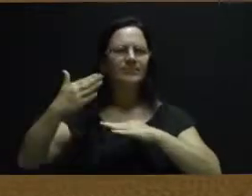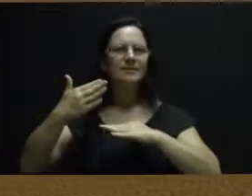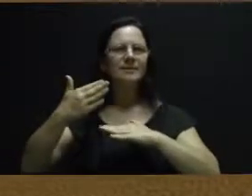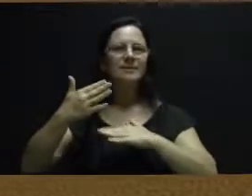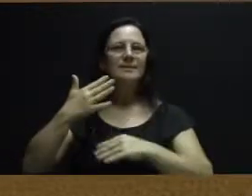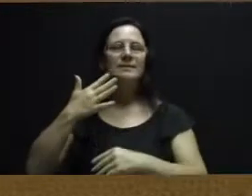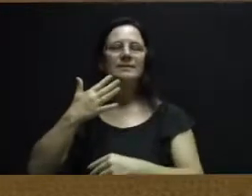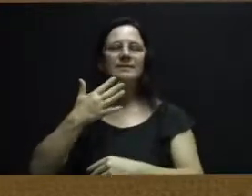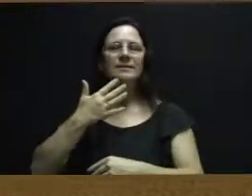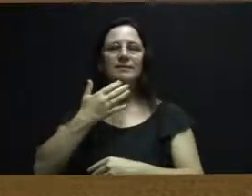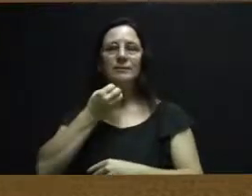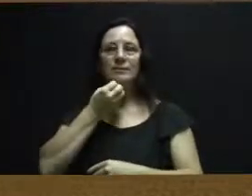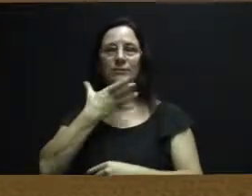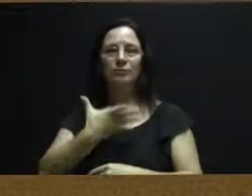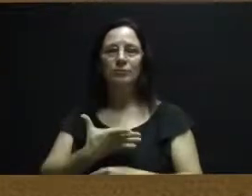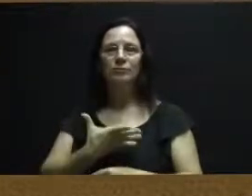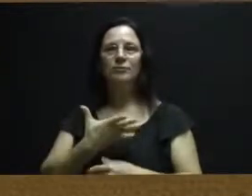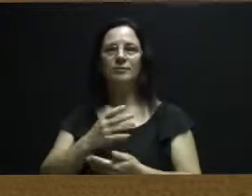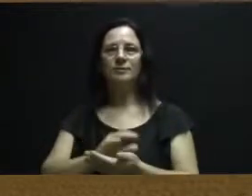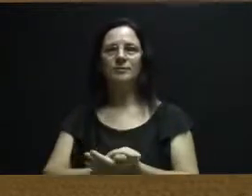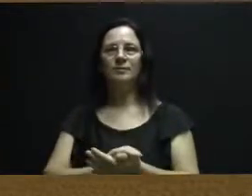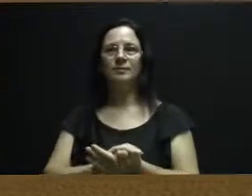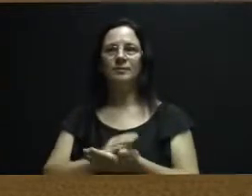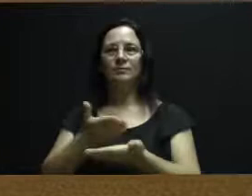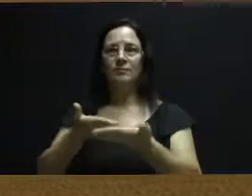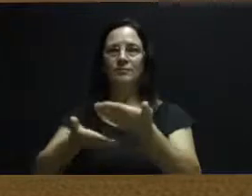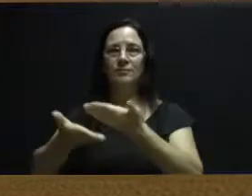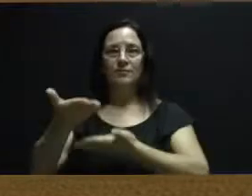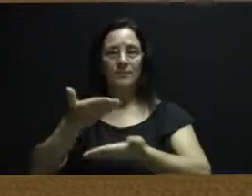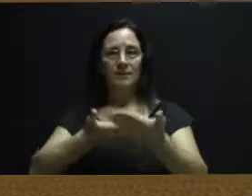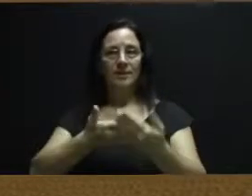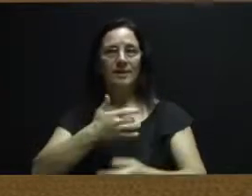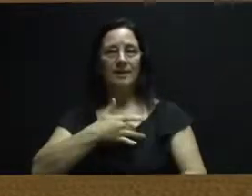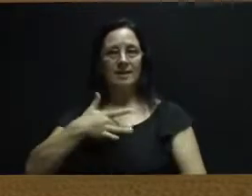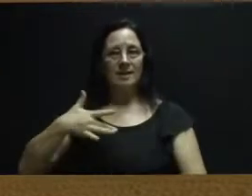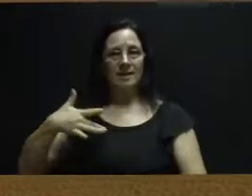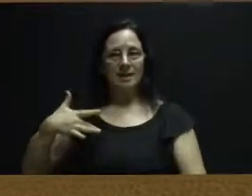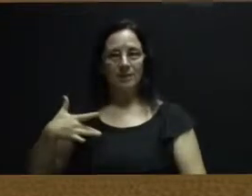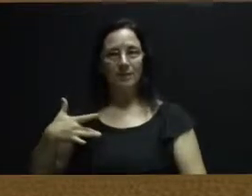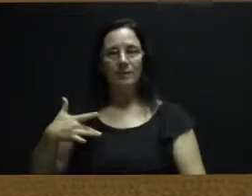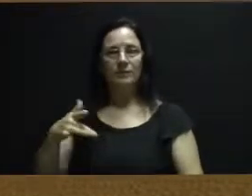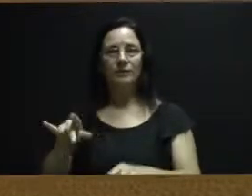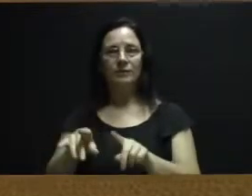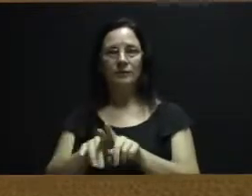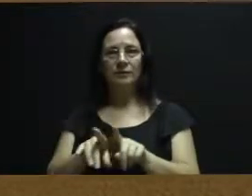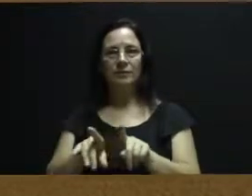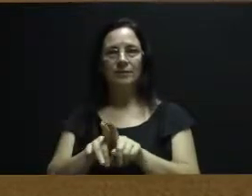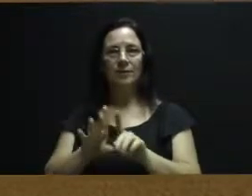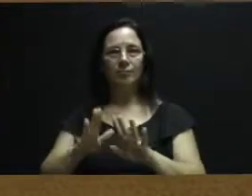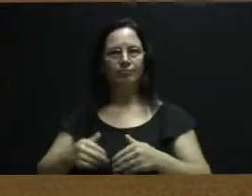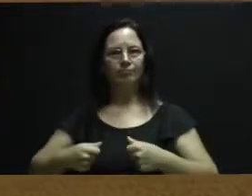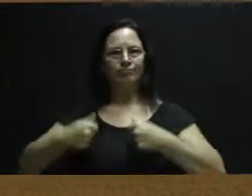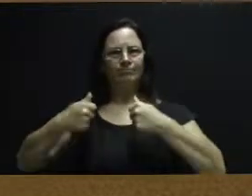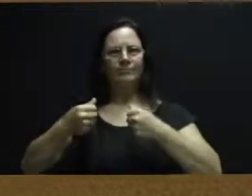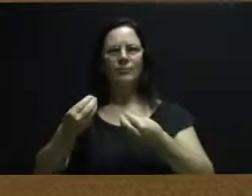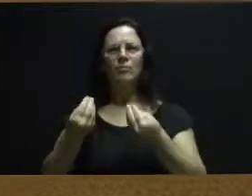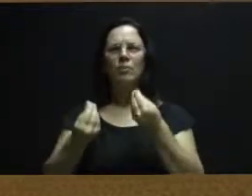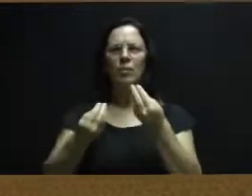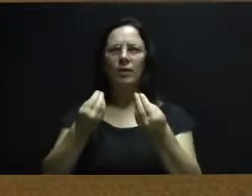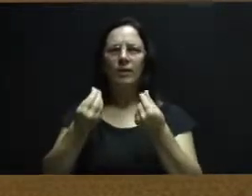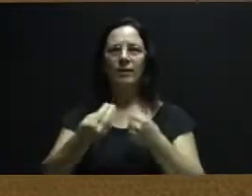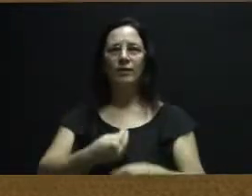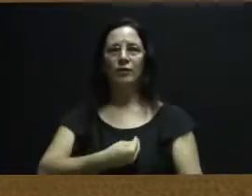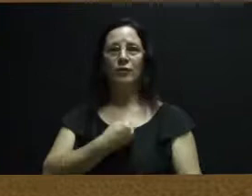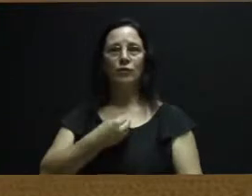que existem, porque nós lidamos com saúde e, principalmente, qualidade de vida, que aí está